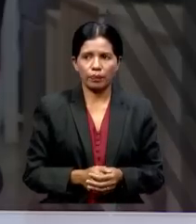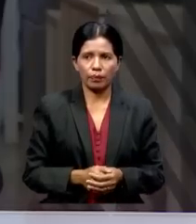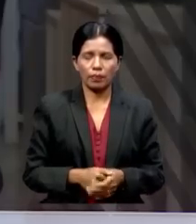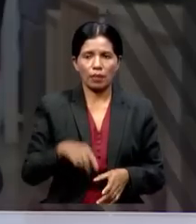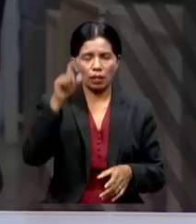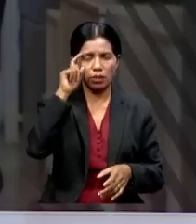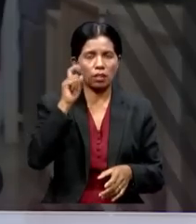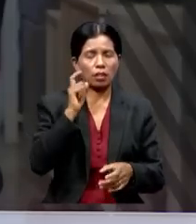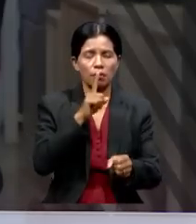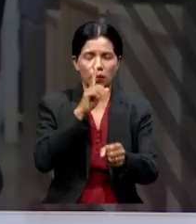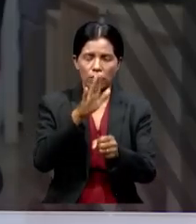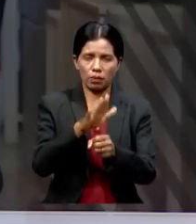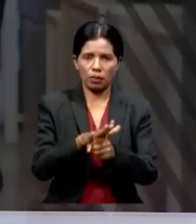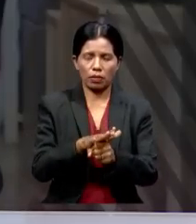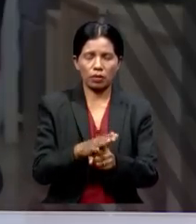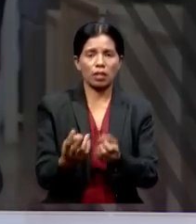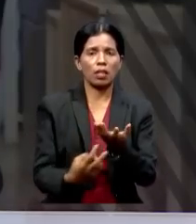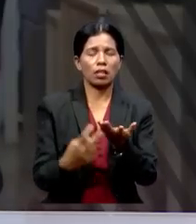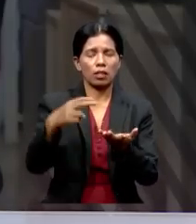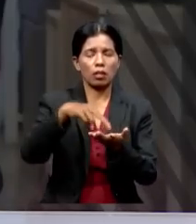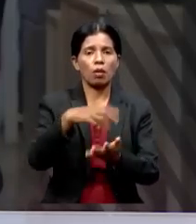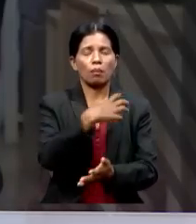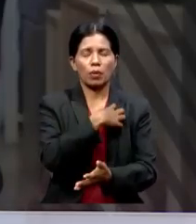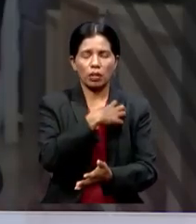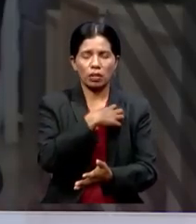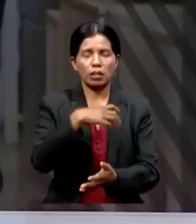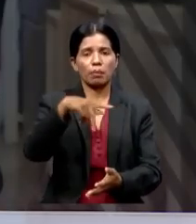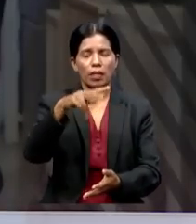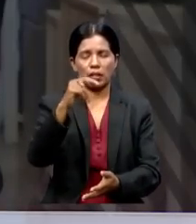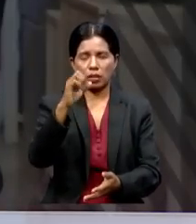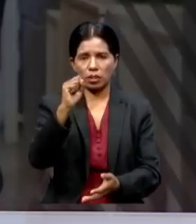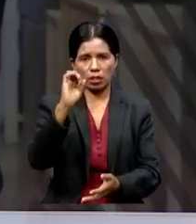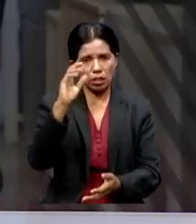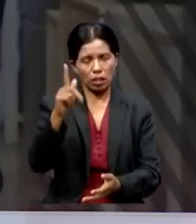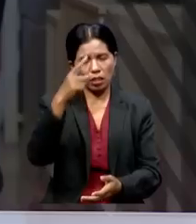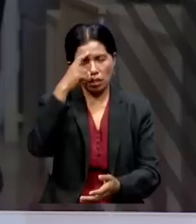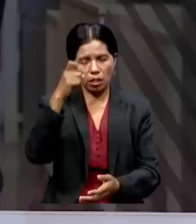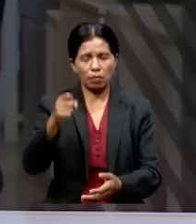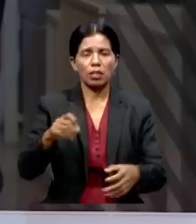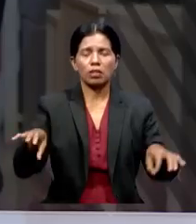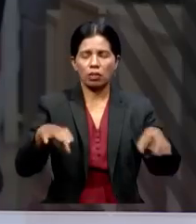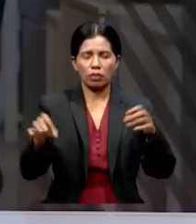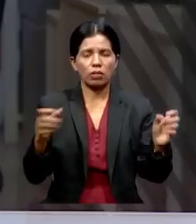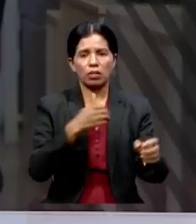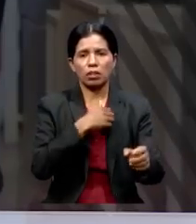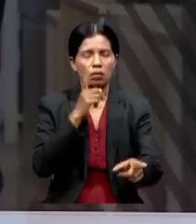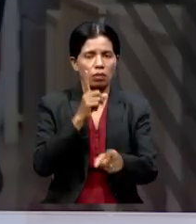Xerana Guzmão promete-se reestrutura polícia científica e investigação criminal, também serviço la profissional.